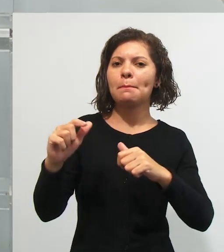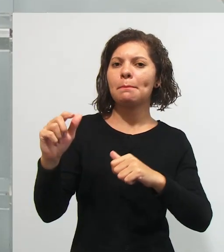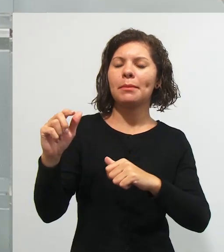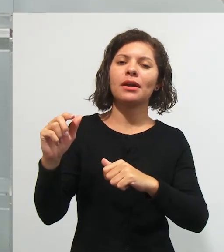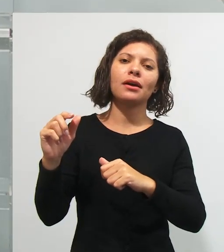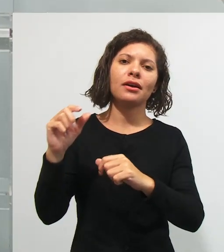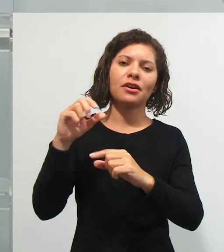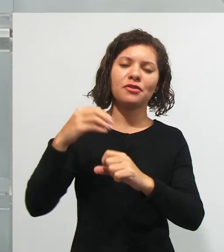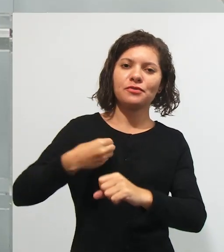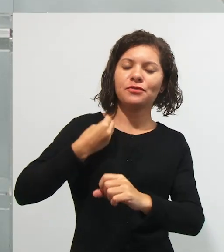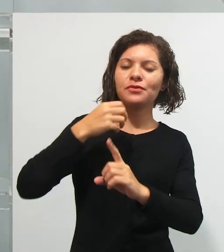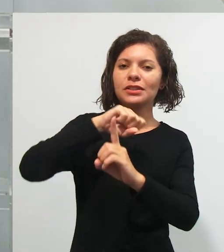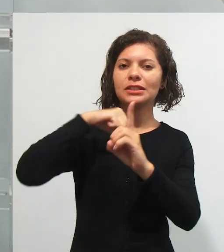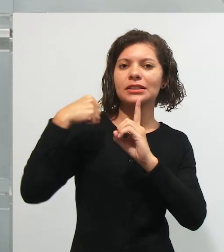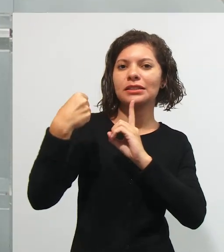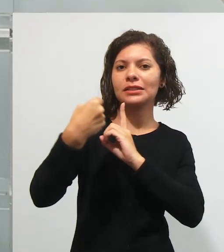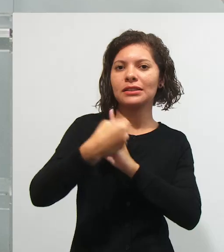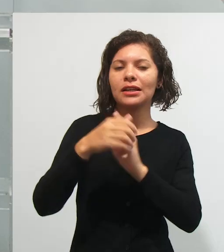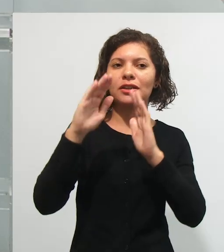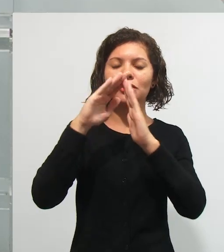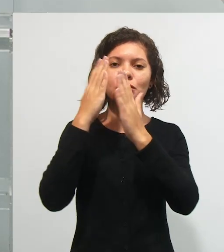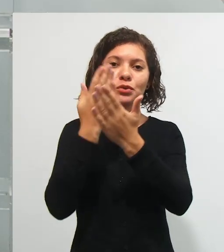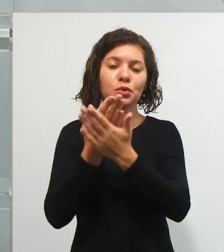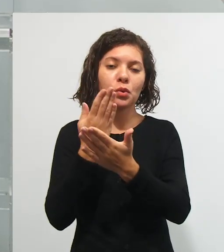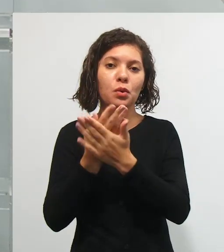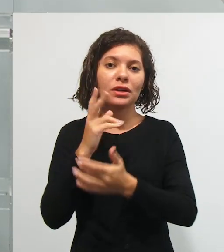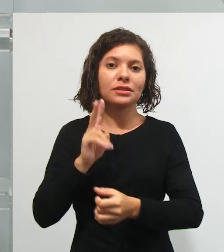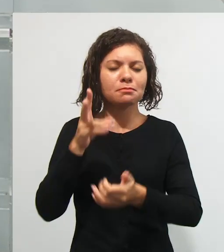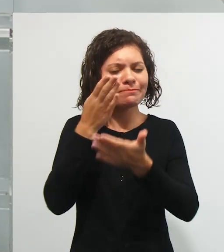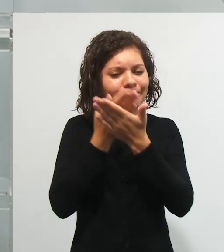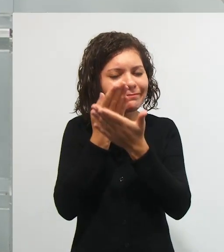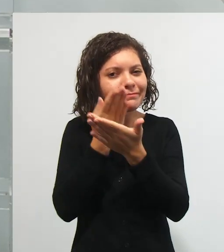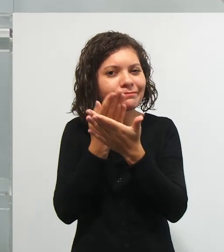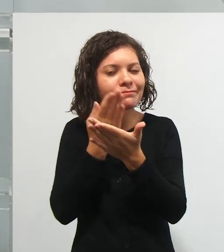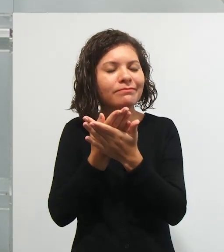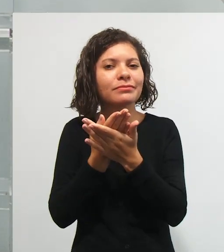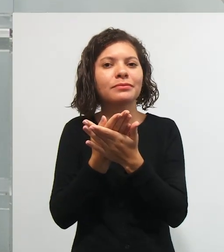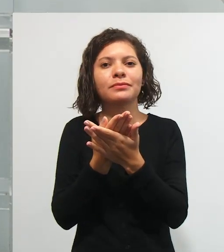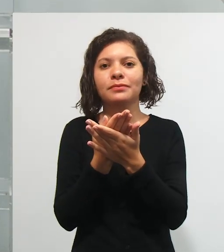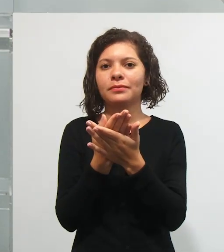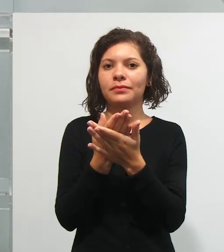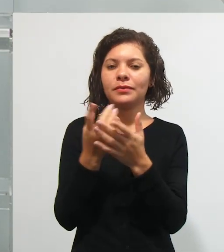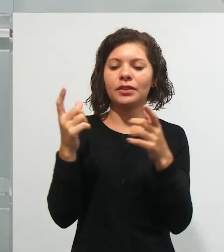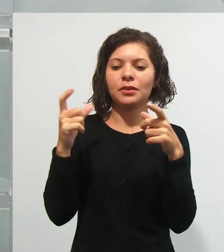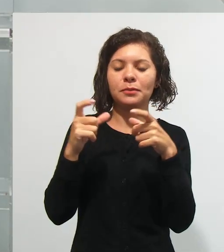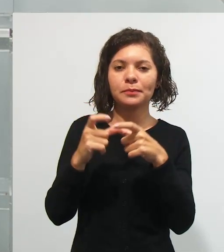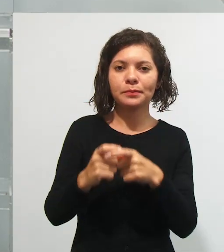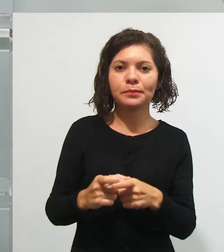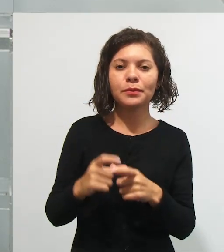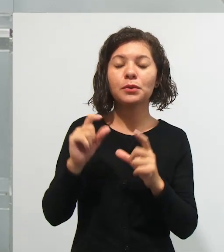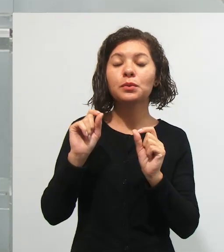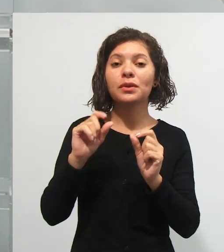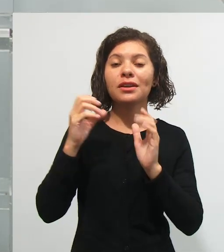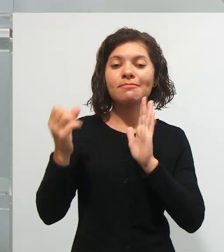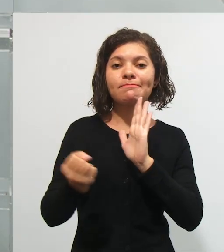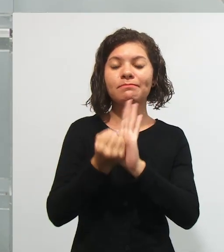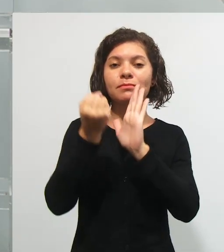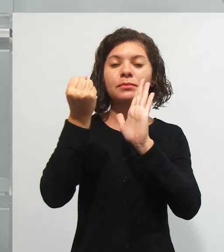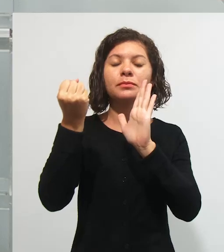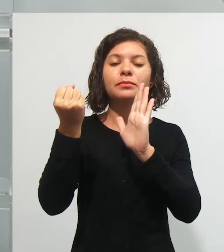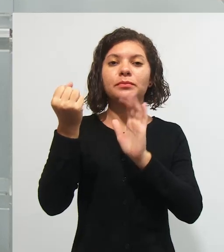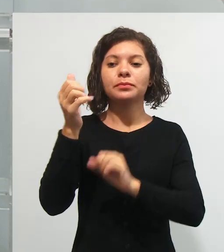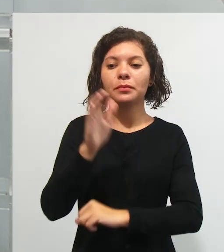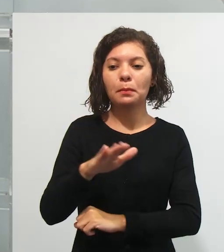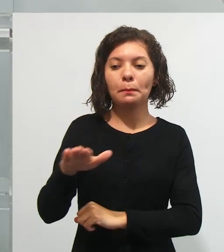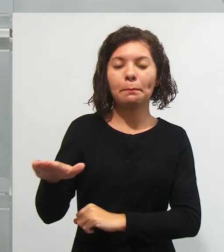a evasão, diminui o gasto público, diminui os impactos de uma criança com defasagem